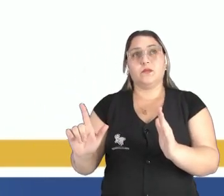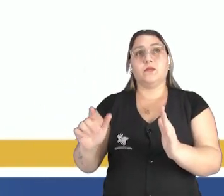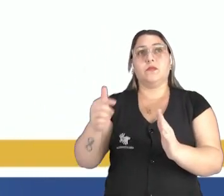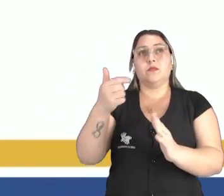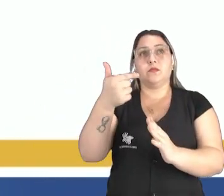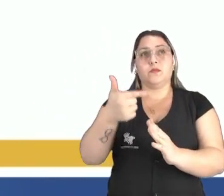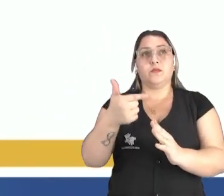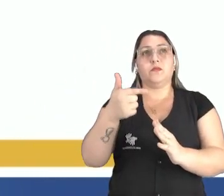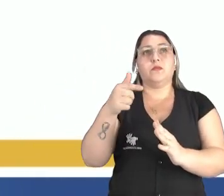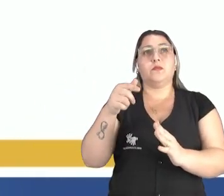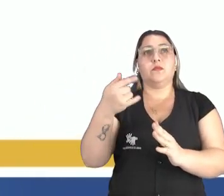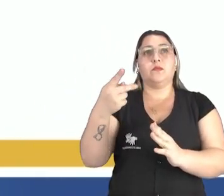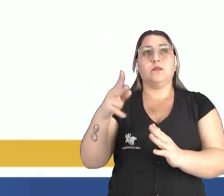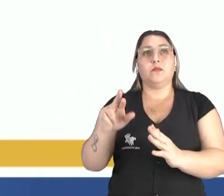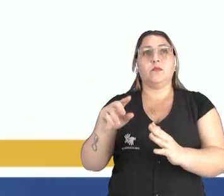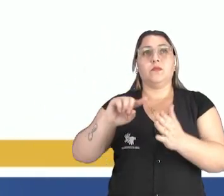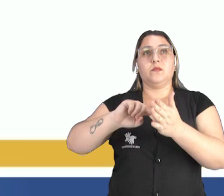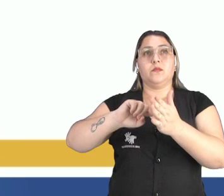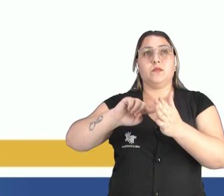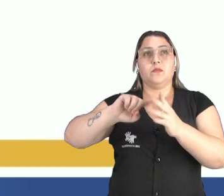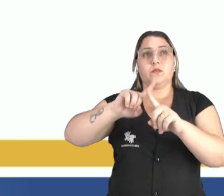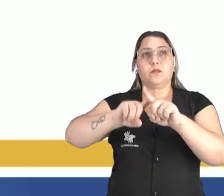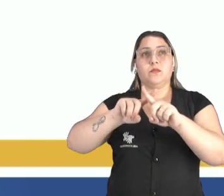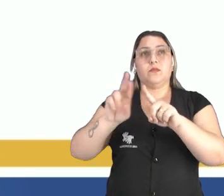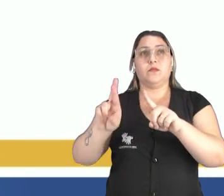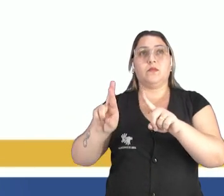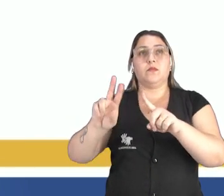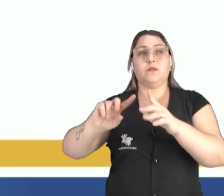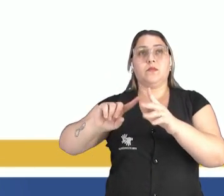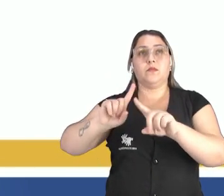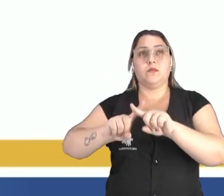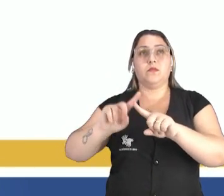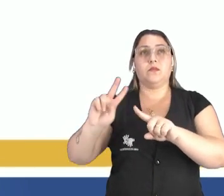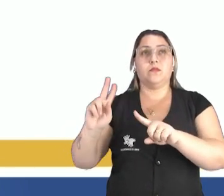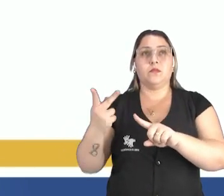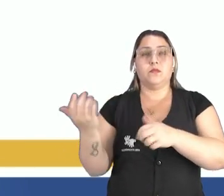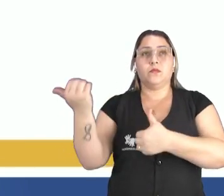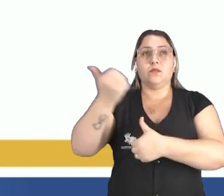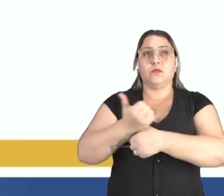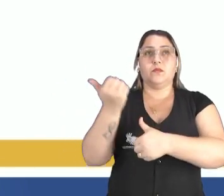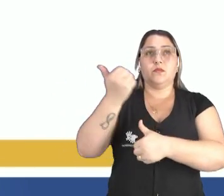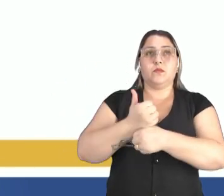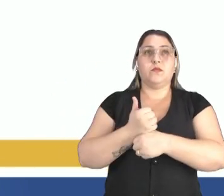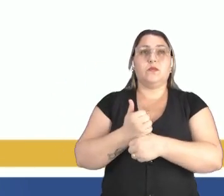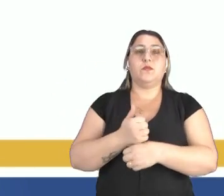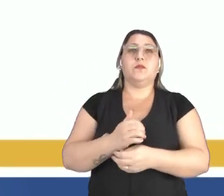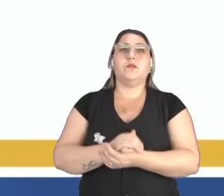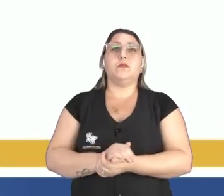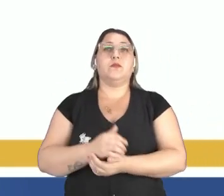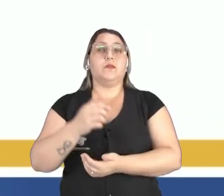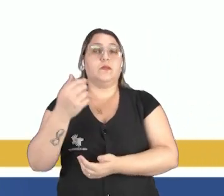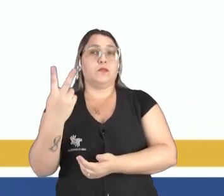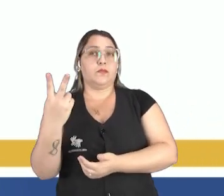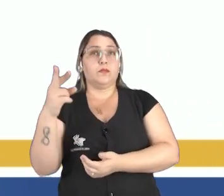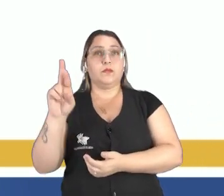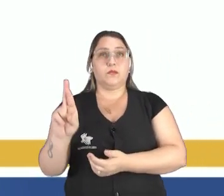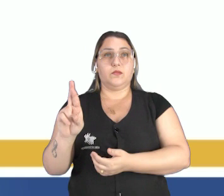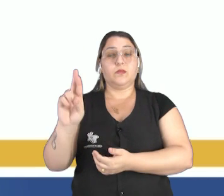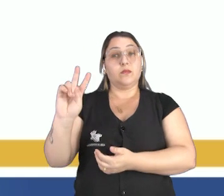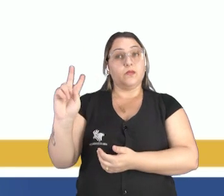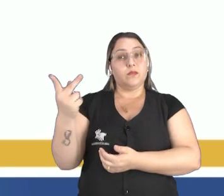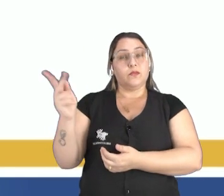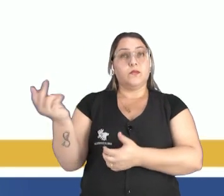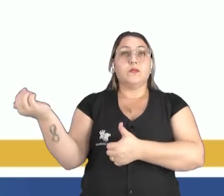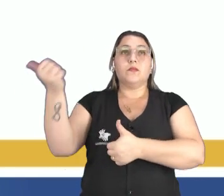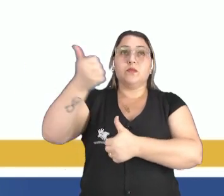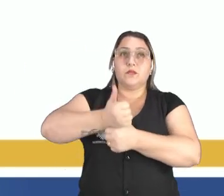é 2πr vezes H. Então vai ficar, vamos substituir? 2πr, H vale 2R, ó.